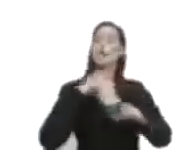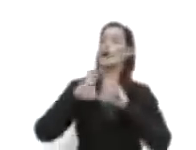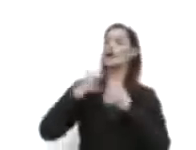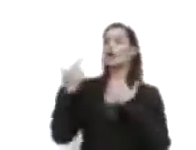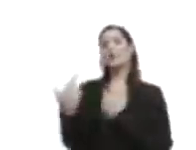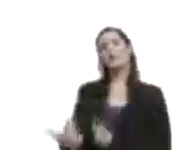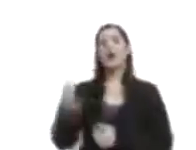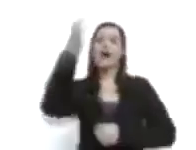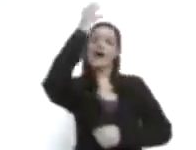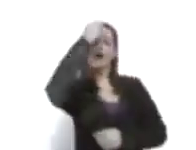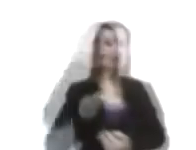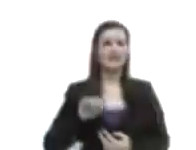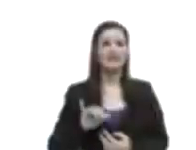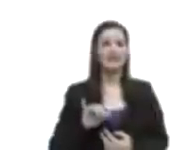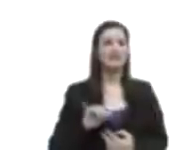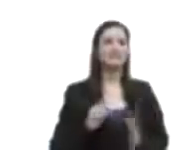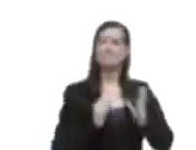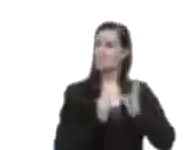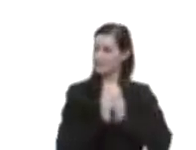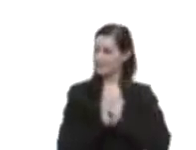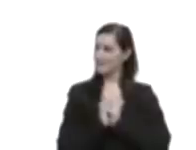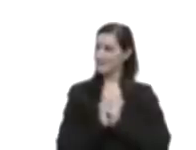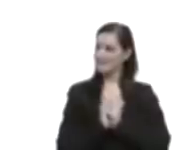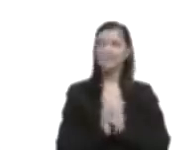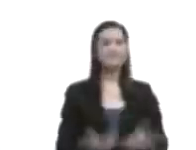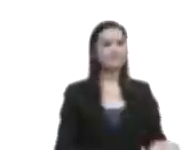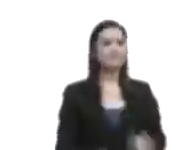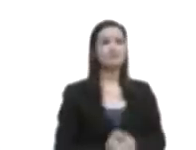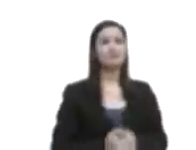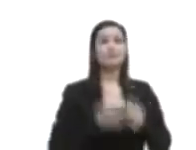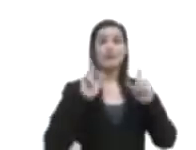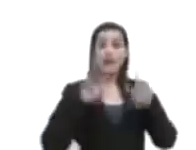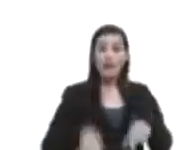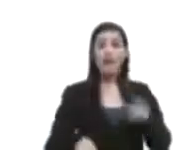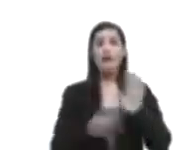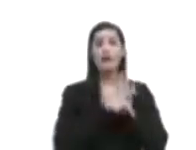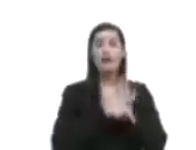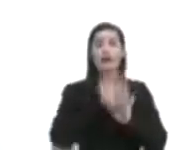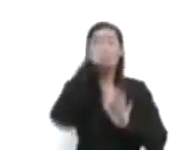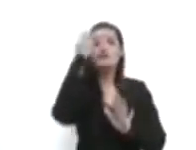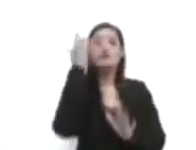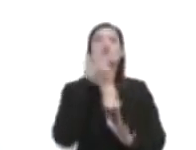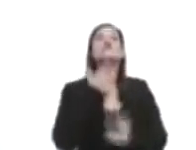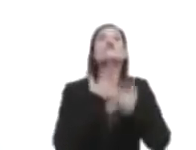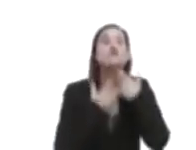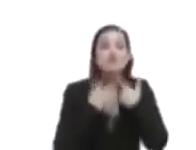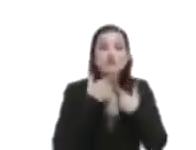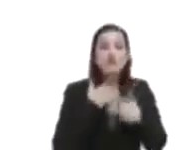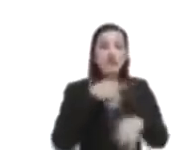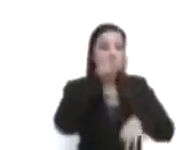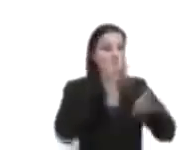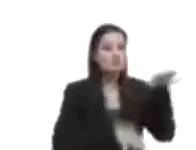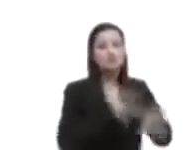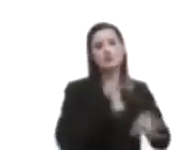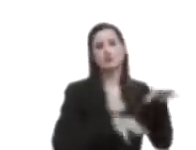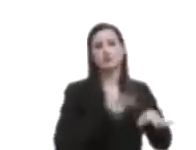canto, eu canto, eu canto como o rei Davi. Isso é o que tem fome e sede. Ele até quer dançar como o rei